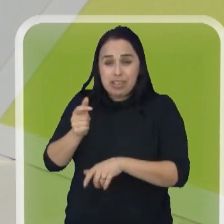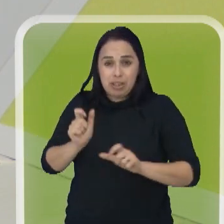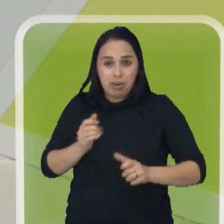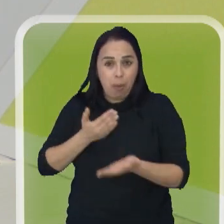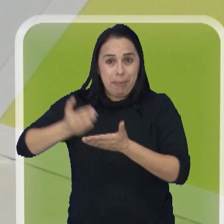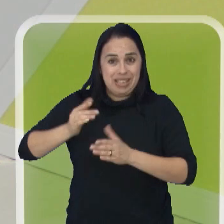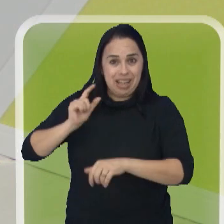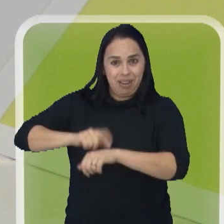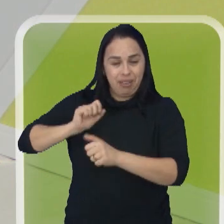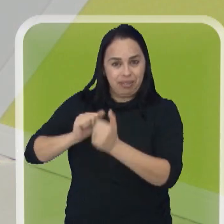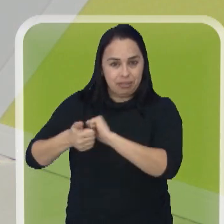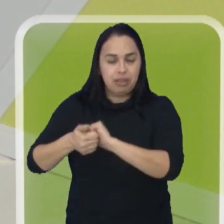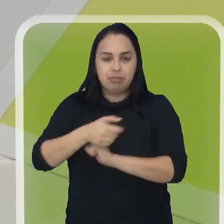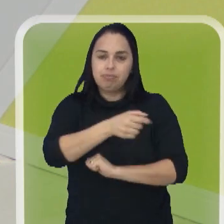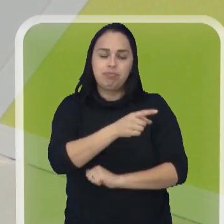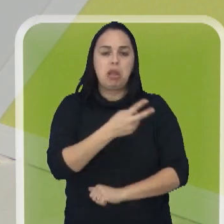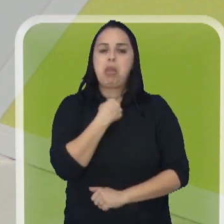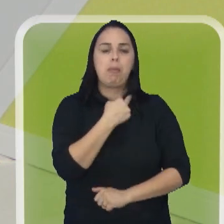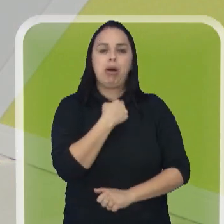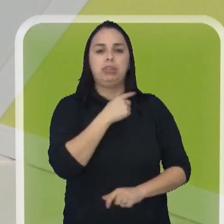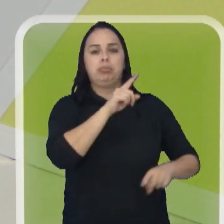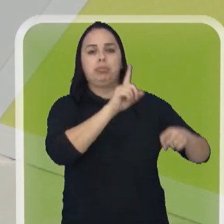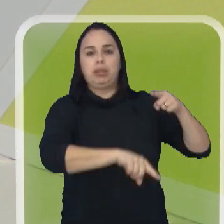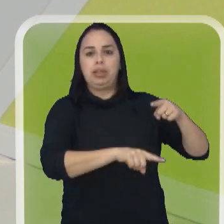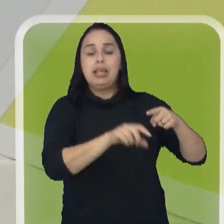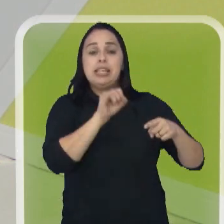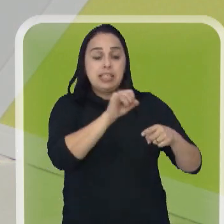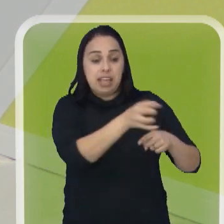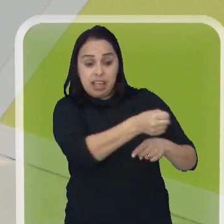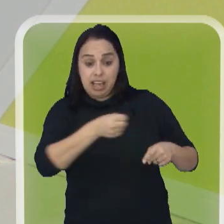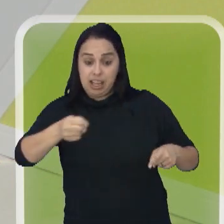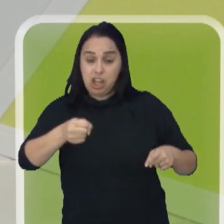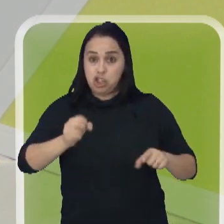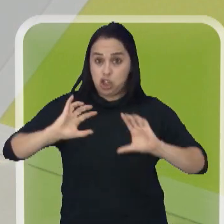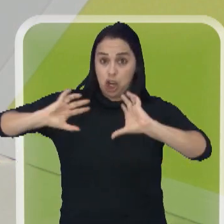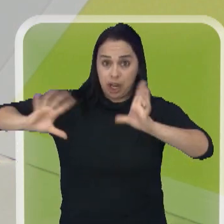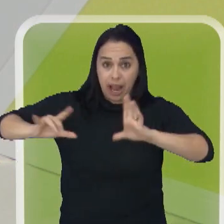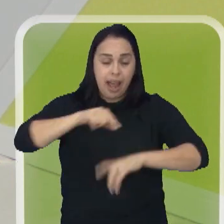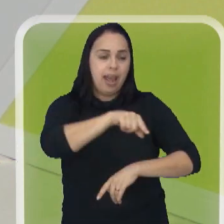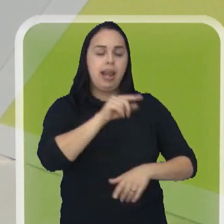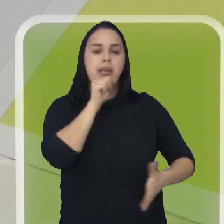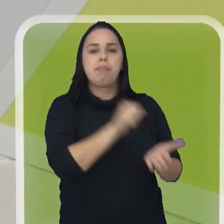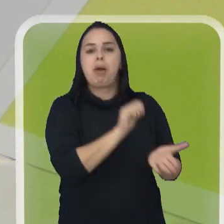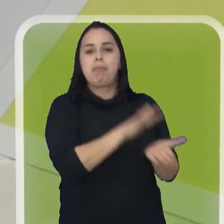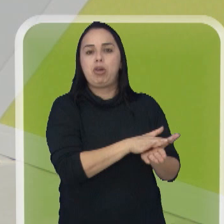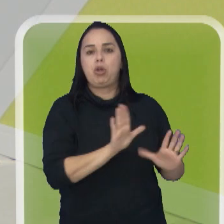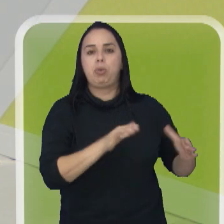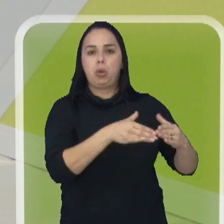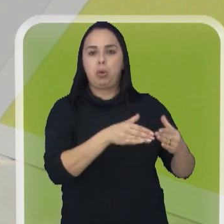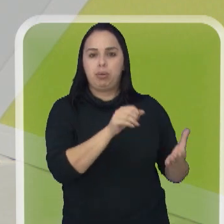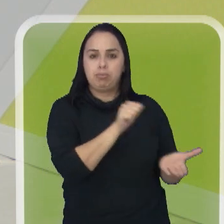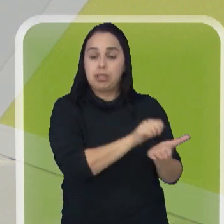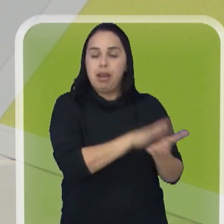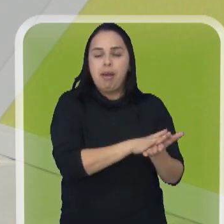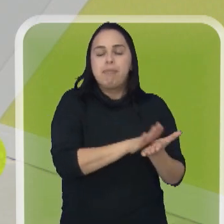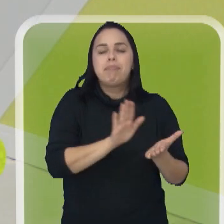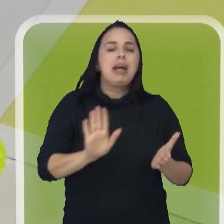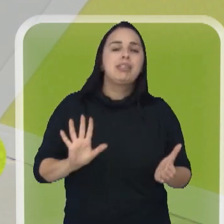com uma possível pena para o clube do Cruzeiro e para o próprio jogador, caso ele entrasse em quadra. Só